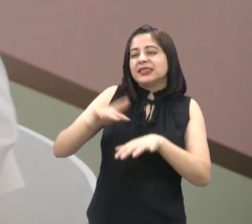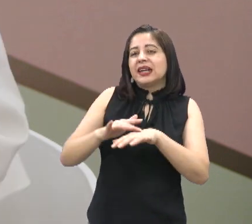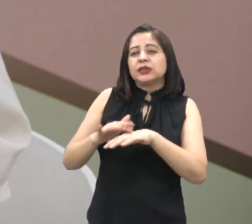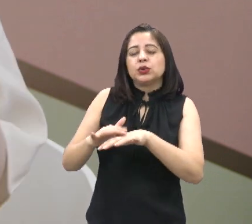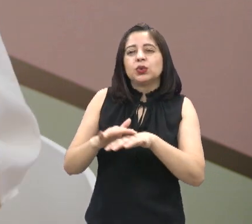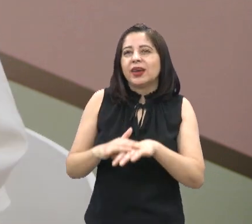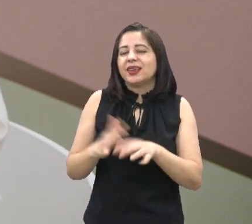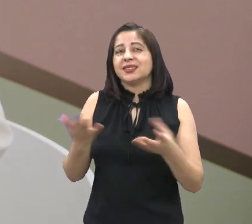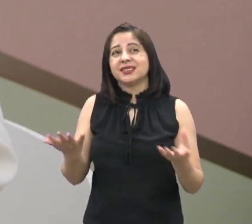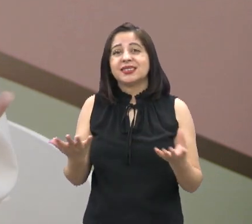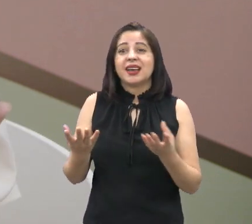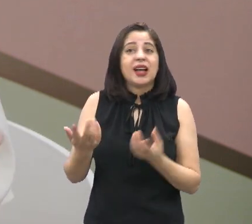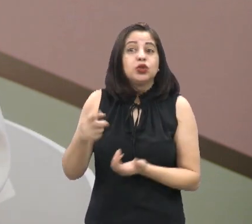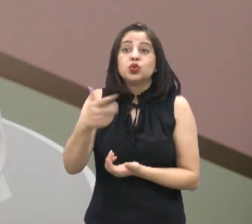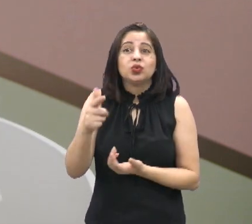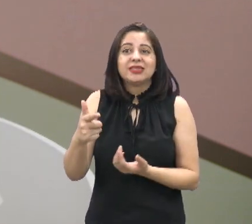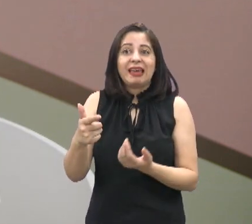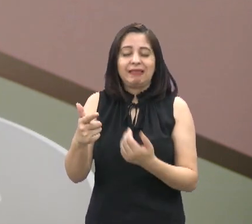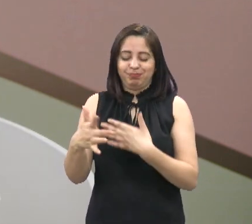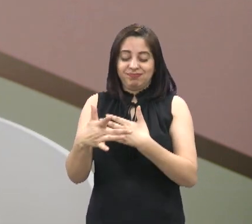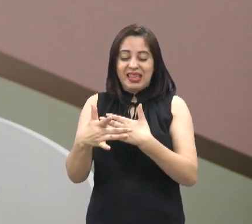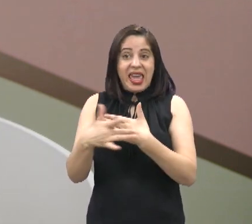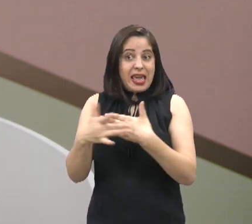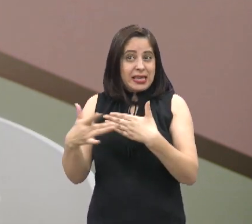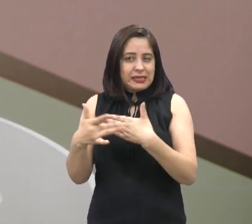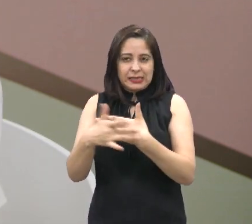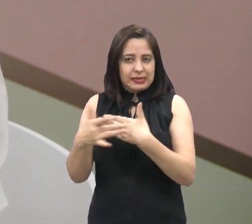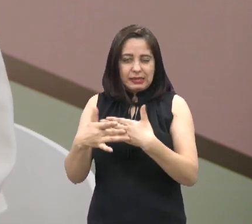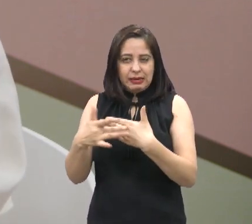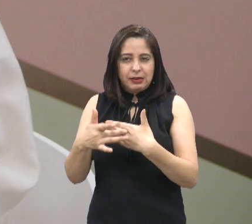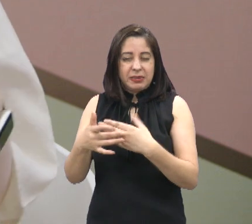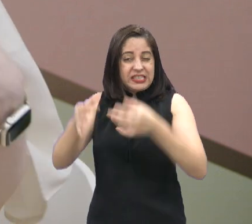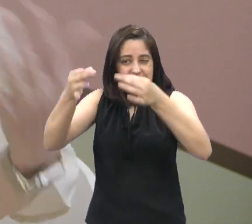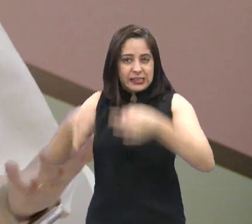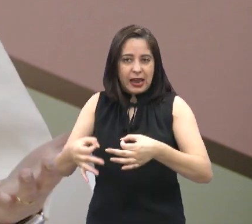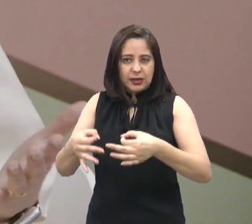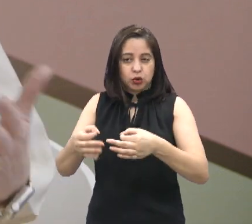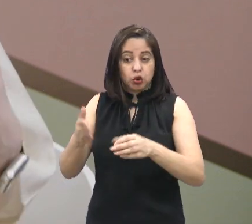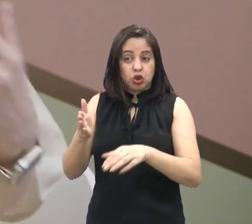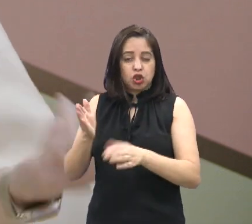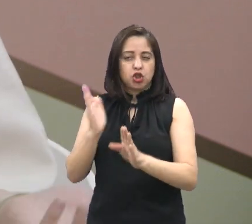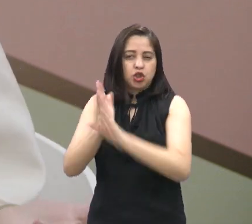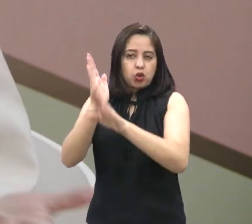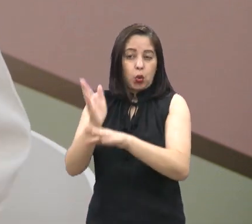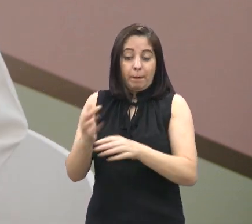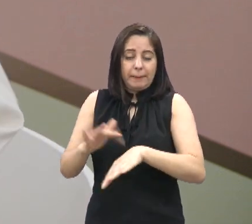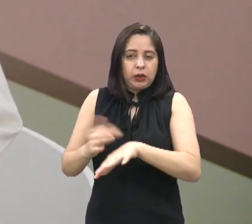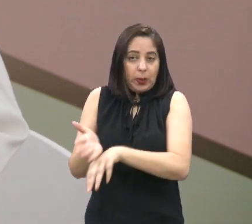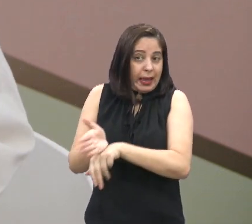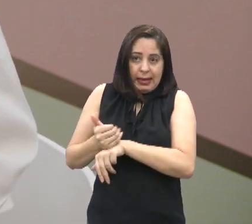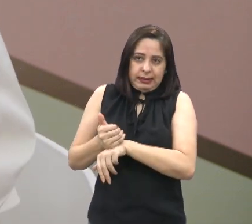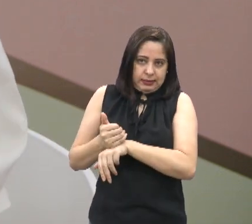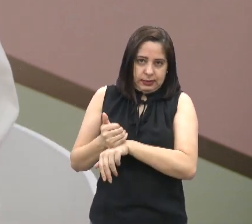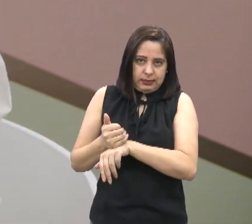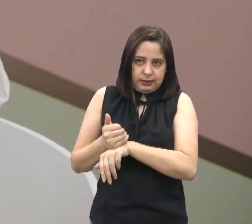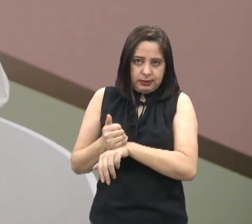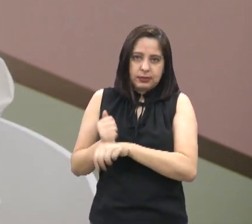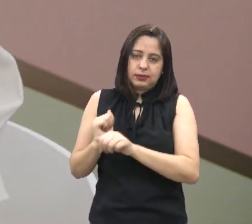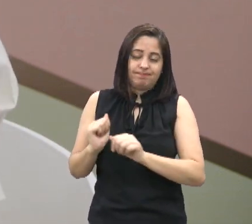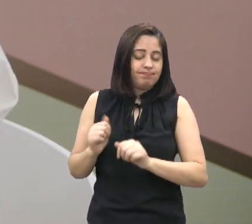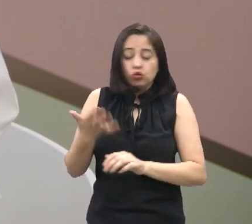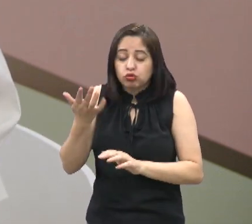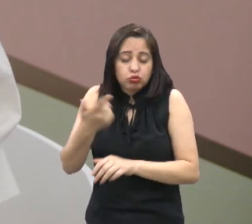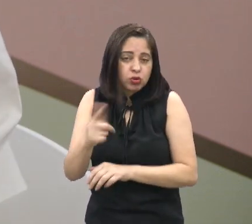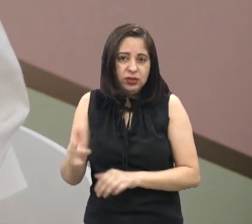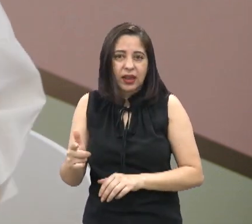não tem muito, assim, exames preventivos, né? Claro que às vezes tem algum familiar, né, mais próximo que abriu algum quadro, o paciente vem,